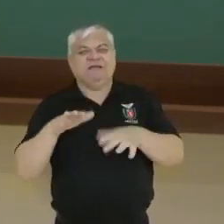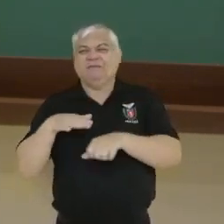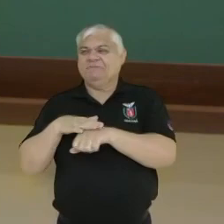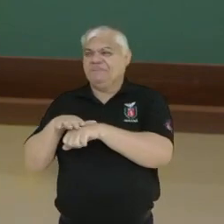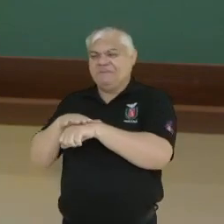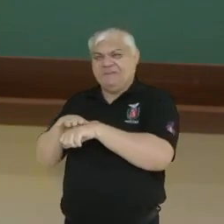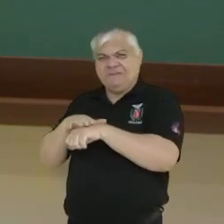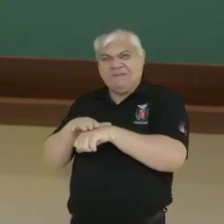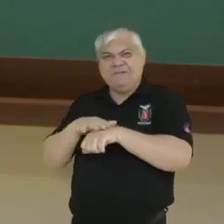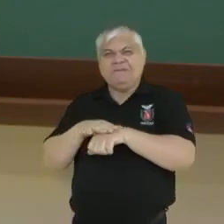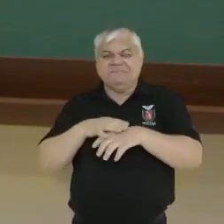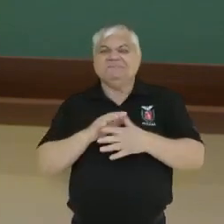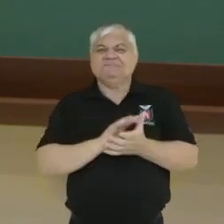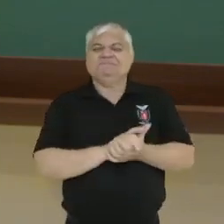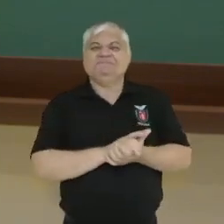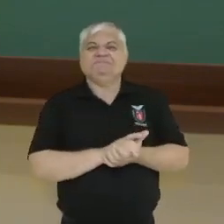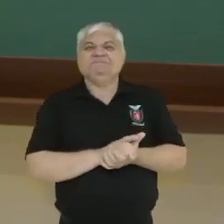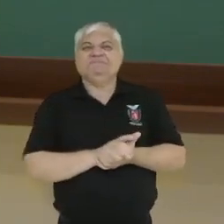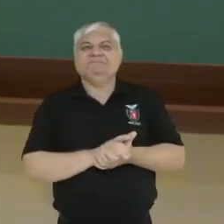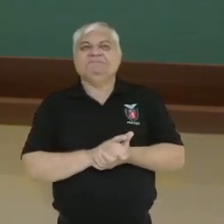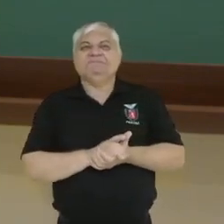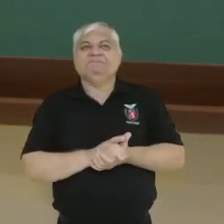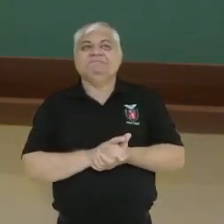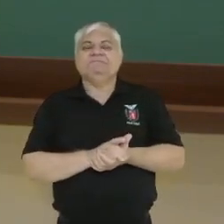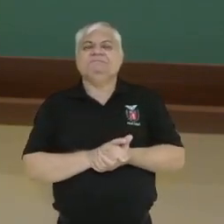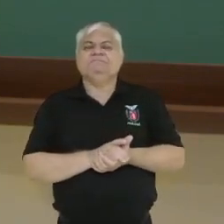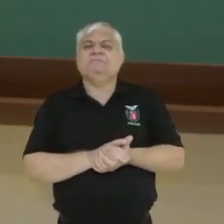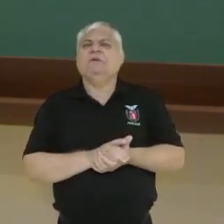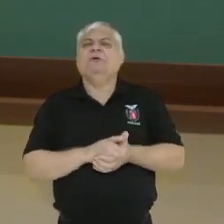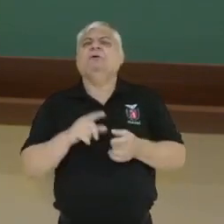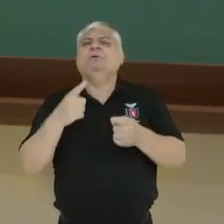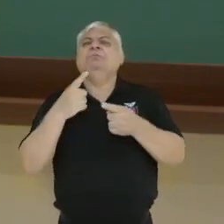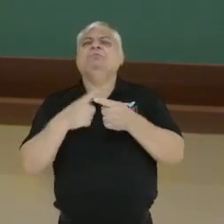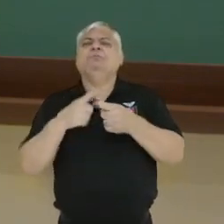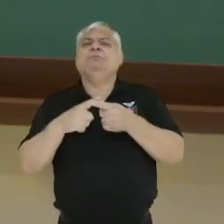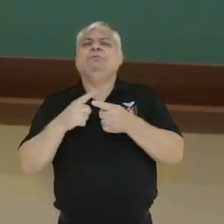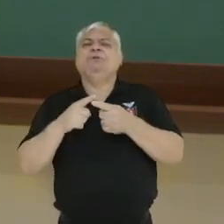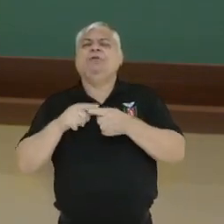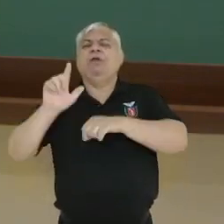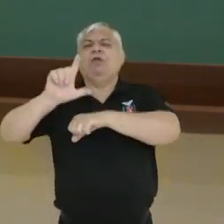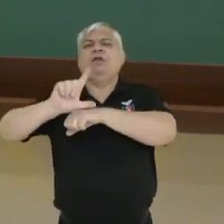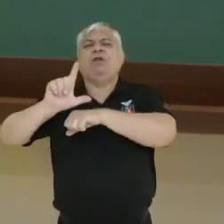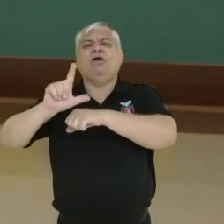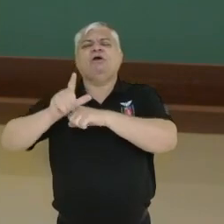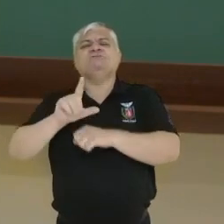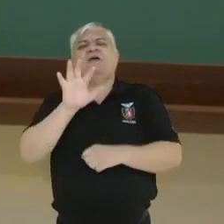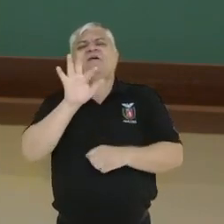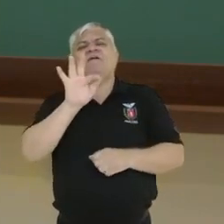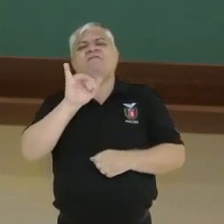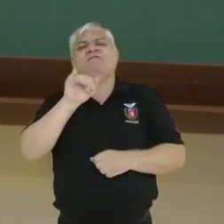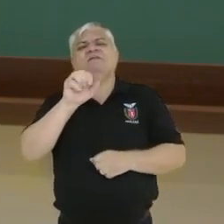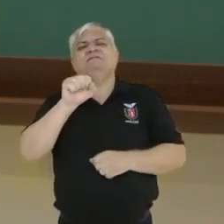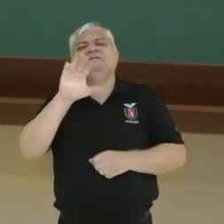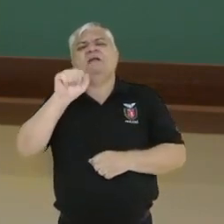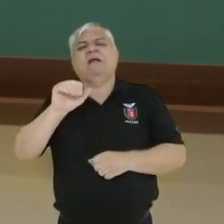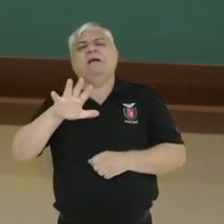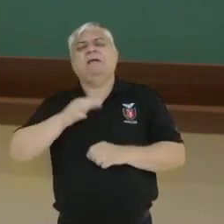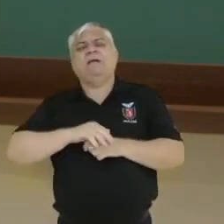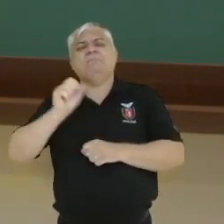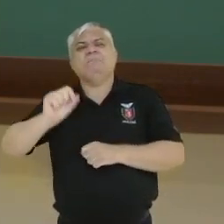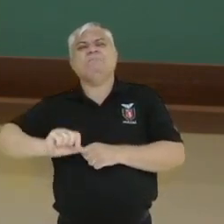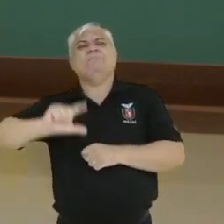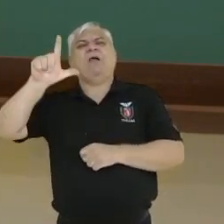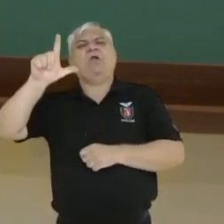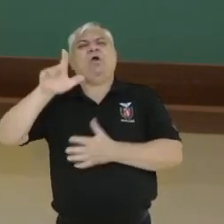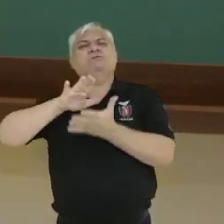fizeram várias discussões, né? Por que os negócios físicos são maiores ou menores que o negócio online? Porque